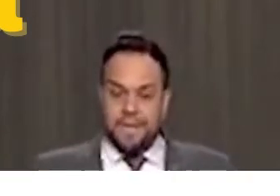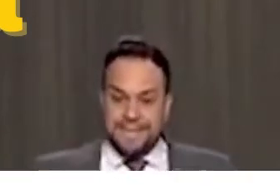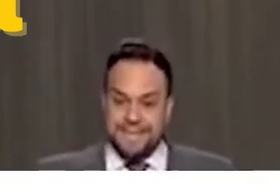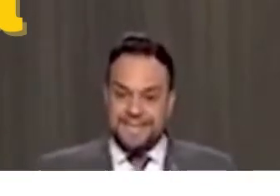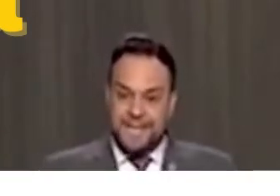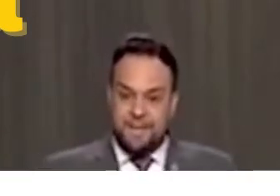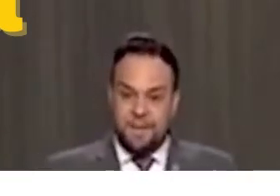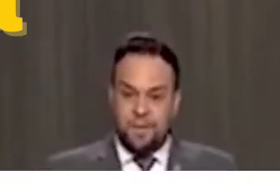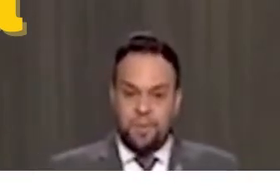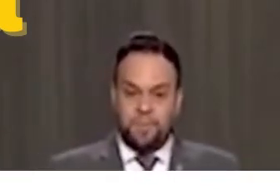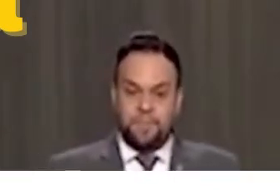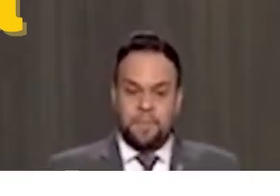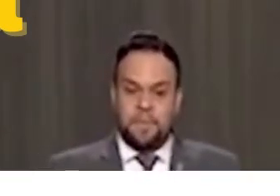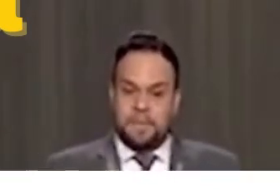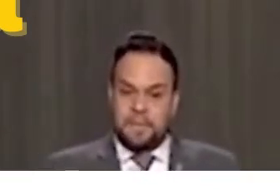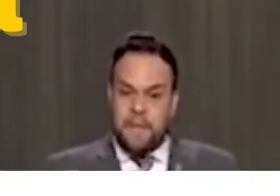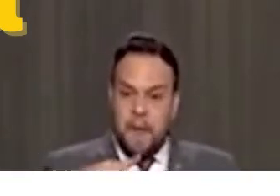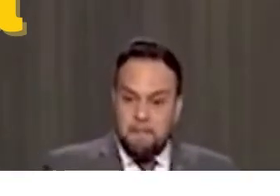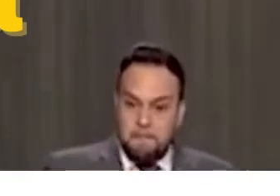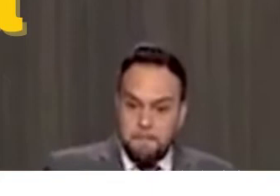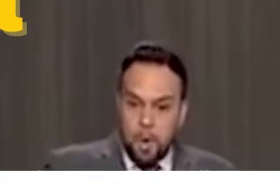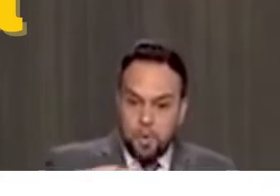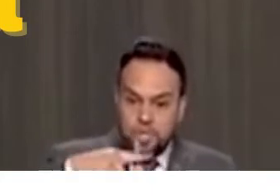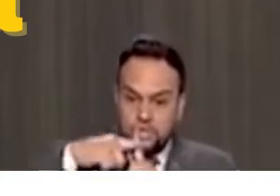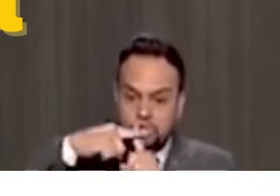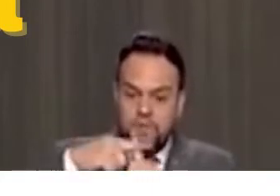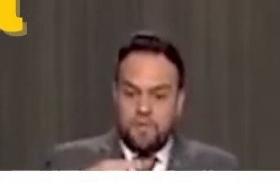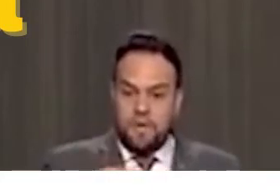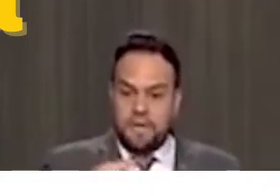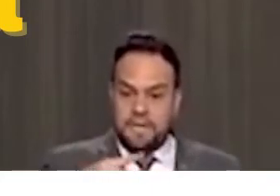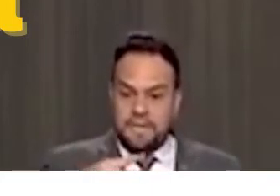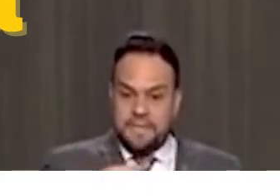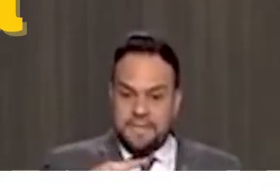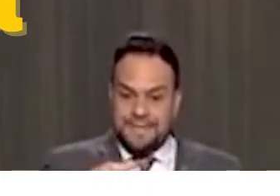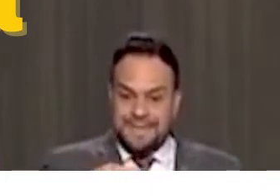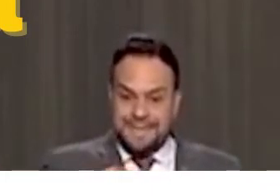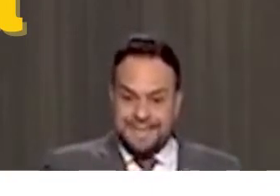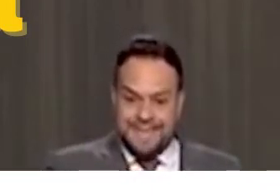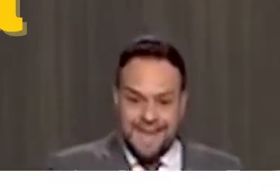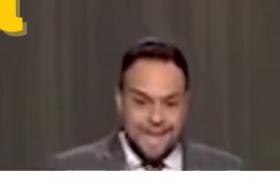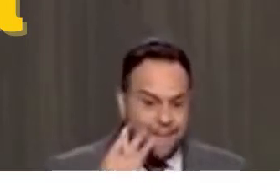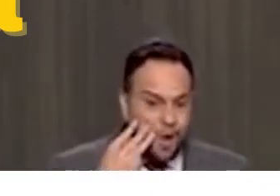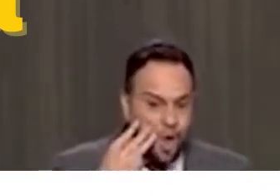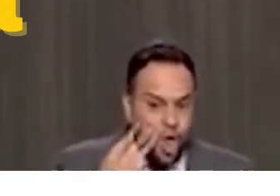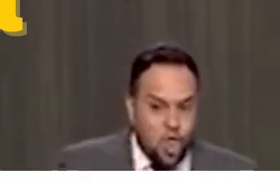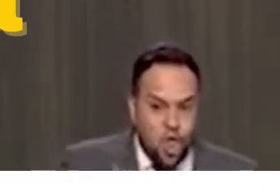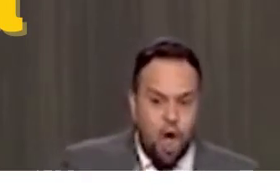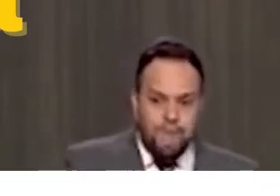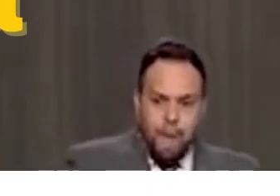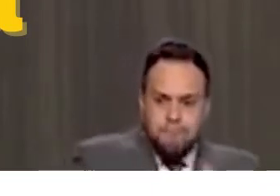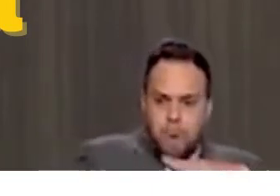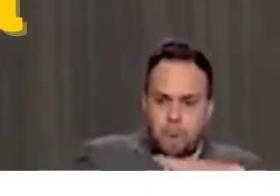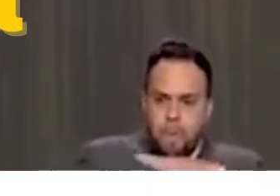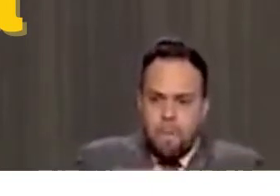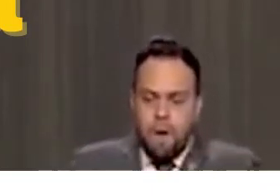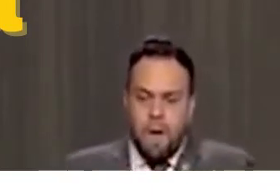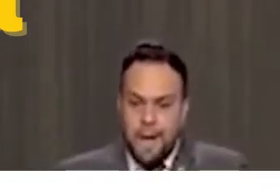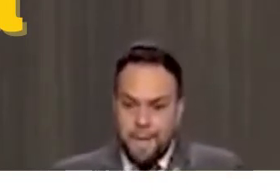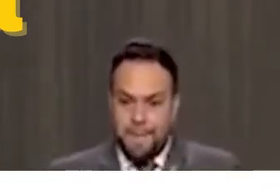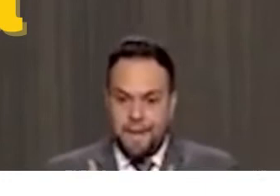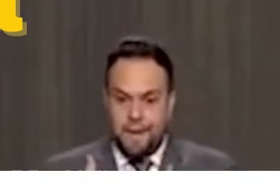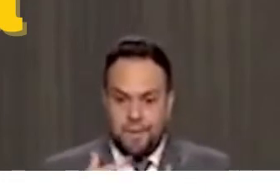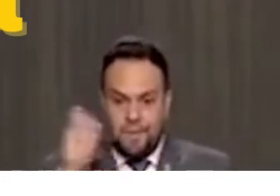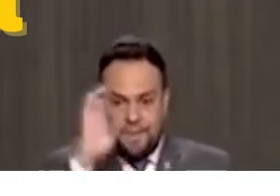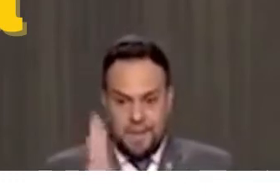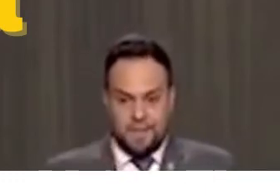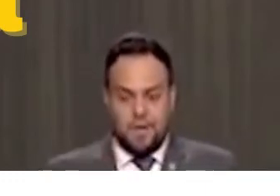pandemia, com saldo positivo de 3 milhões de novos empregos no Brasil. Isso é uma coisa fantástica. Quem sofreu no